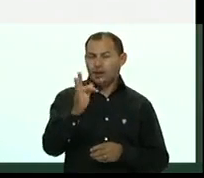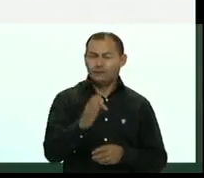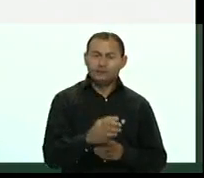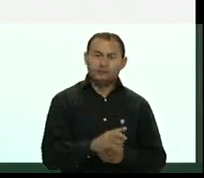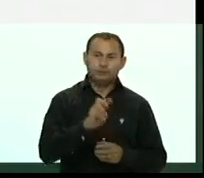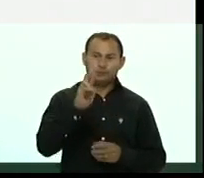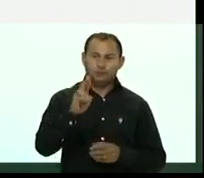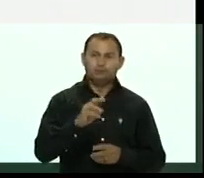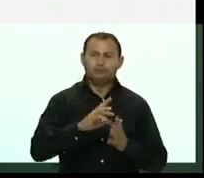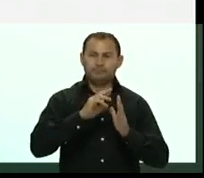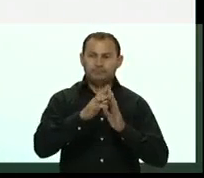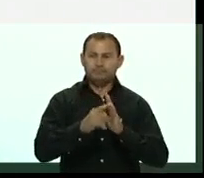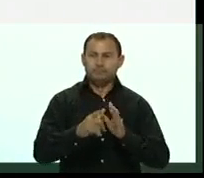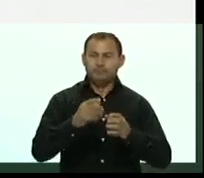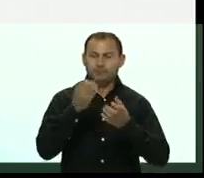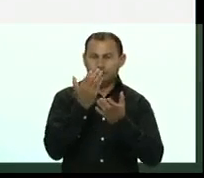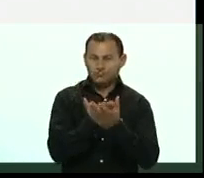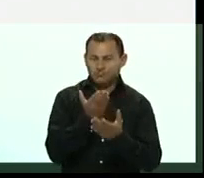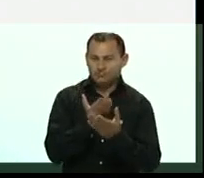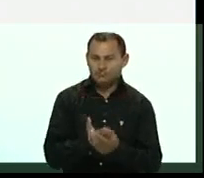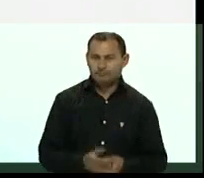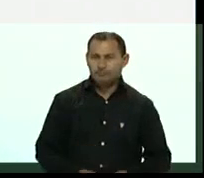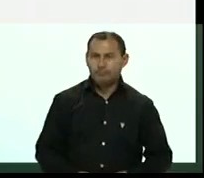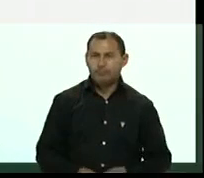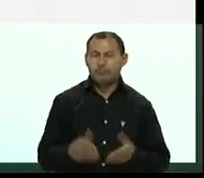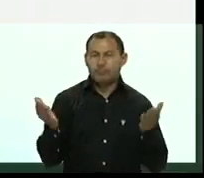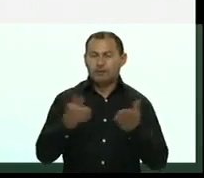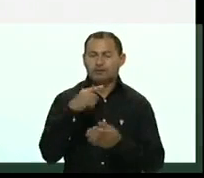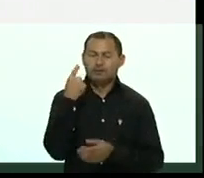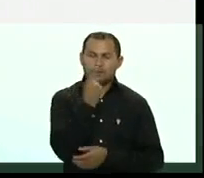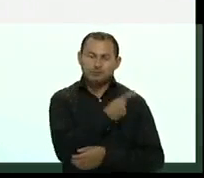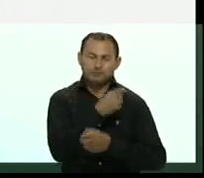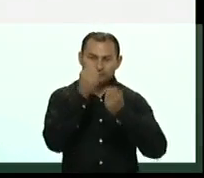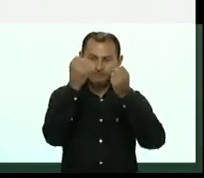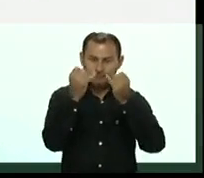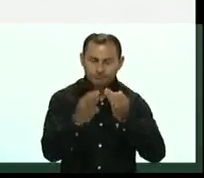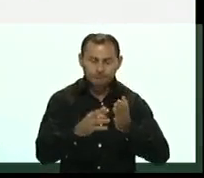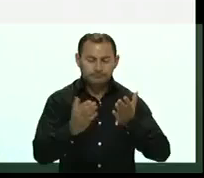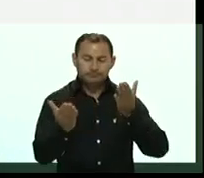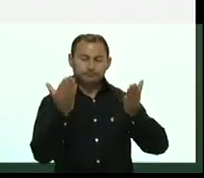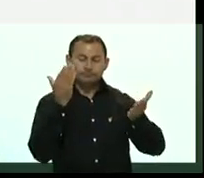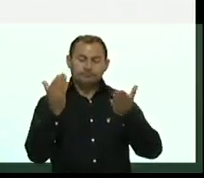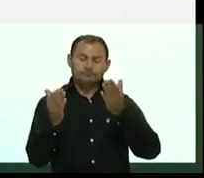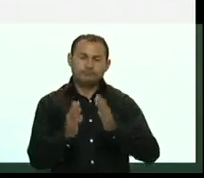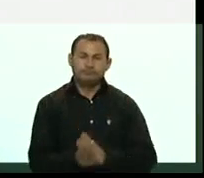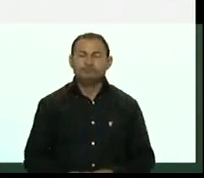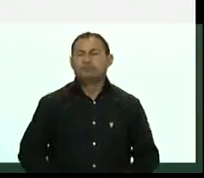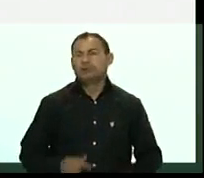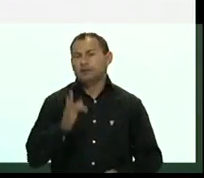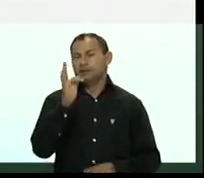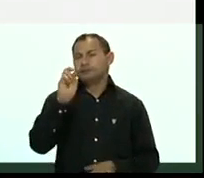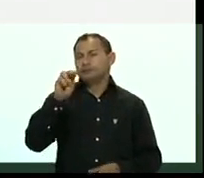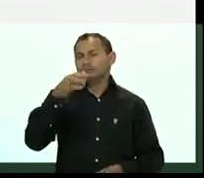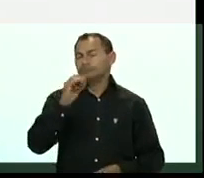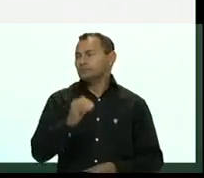u, porque essa é a variável que eu estou trabalhando. Então aqui nós estamos trabalhando com uma relação de função composta.